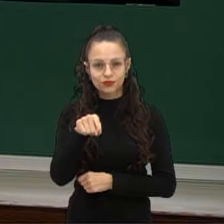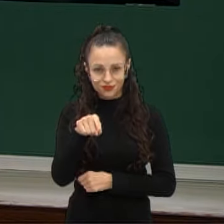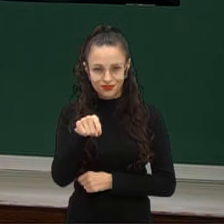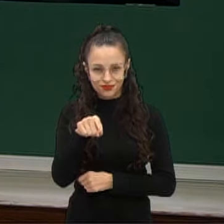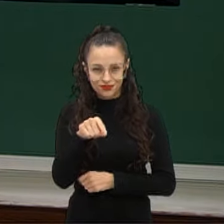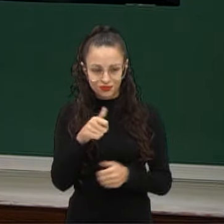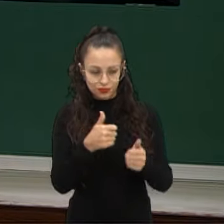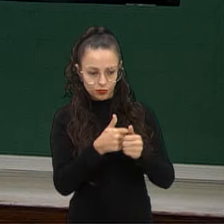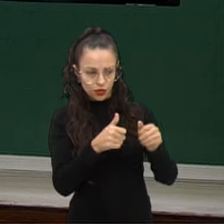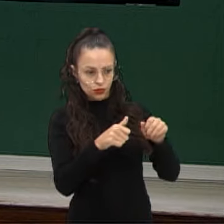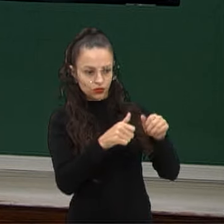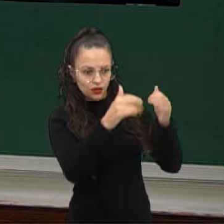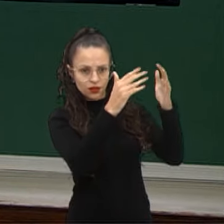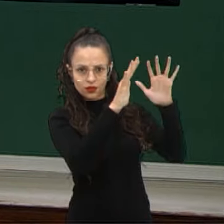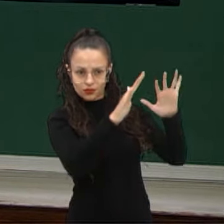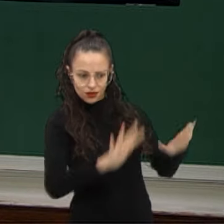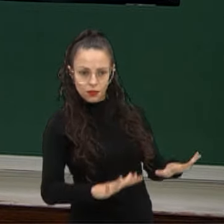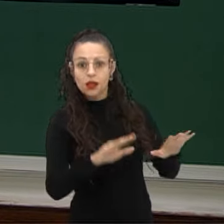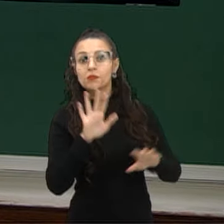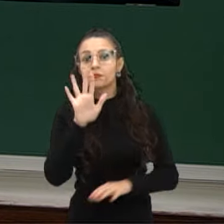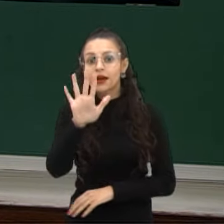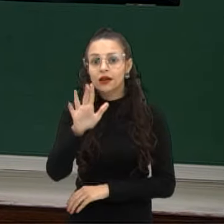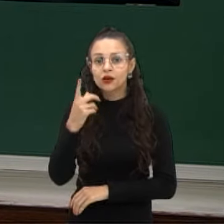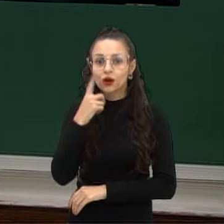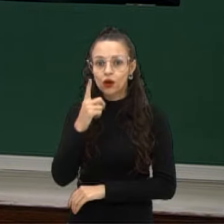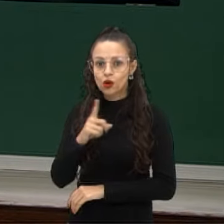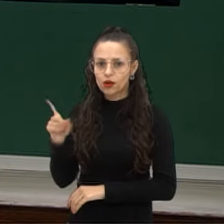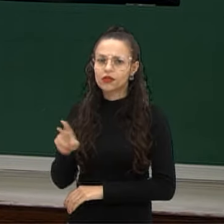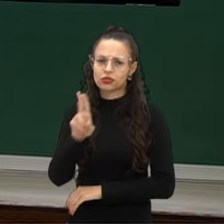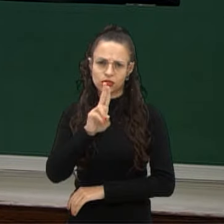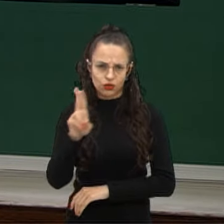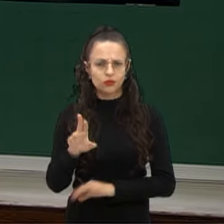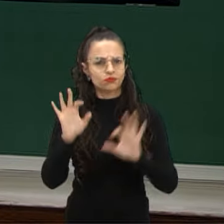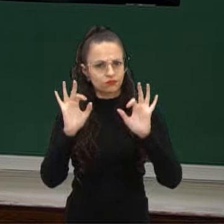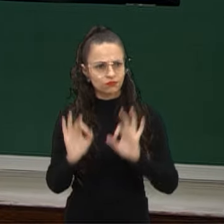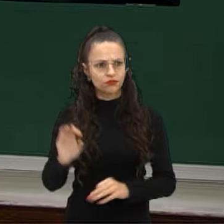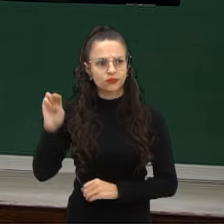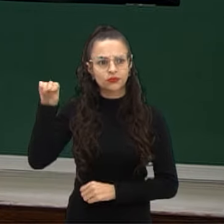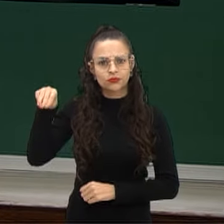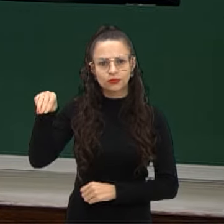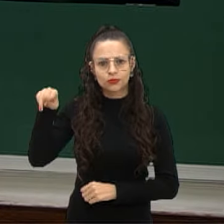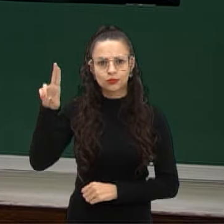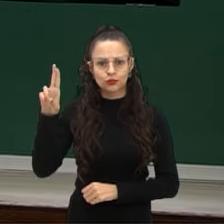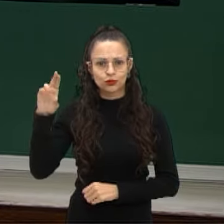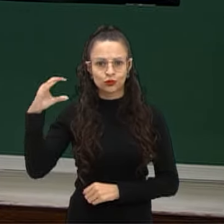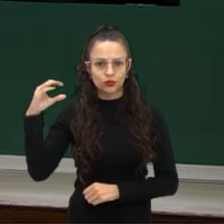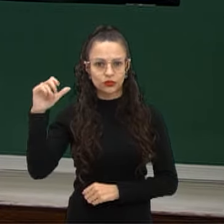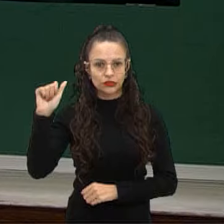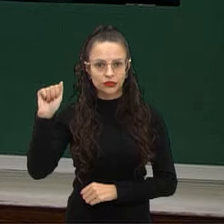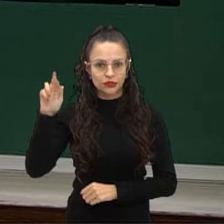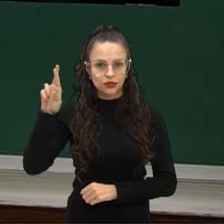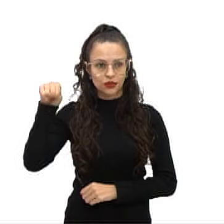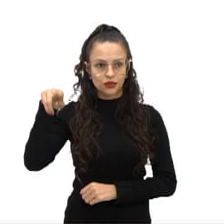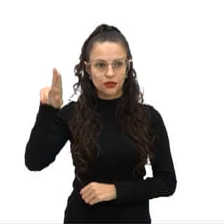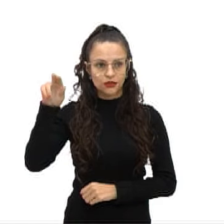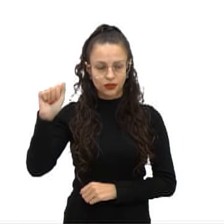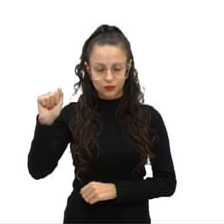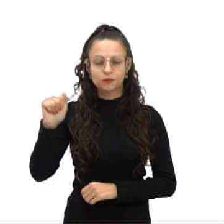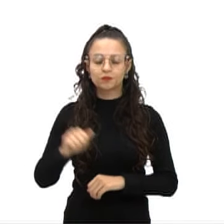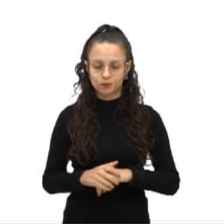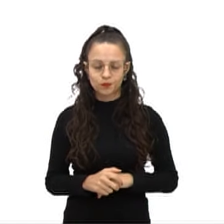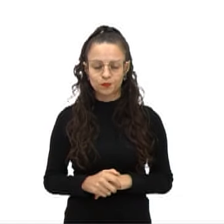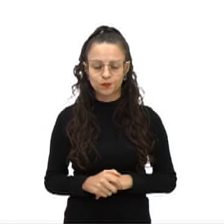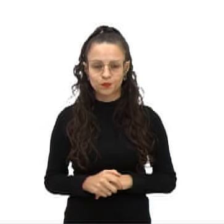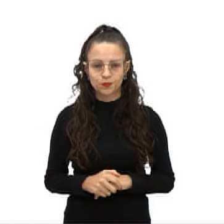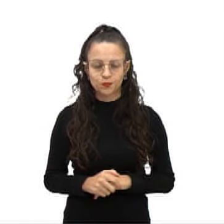daquela capelinha que tem. E, lógico, que a gente está falando da muqarna, né, pessoal? Dessas estalactites, né? Esse é mais um elemento